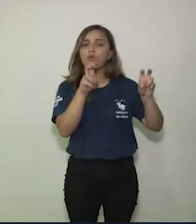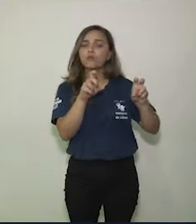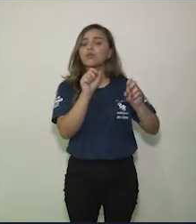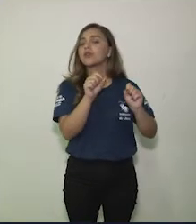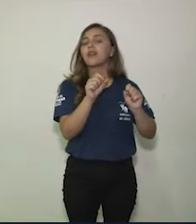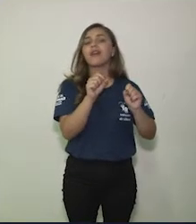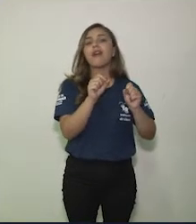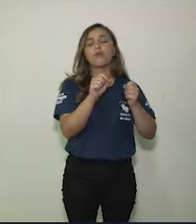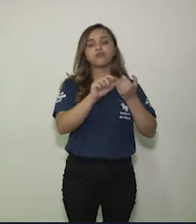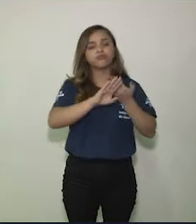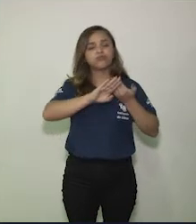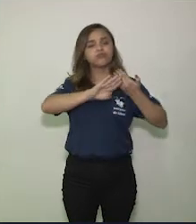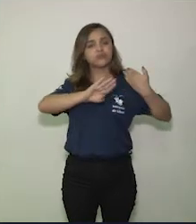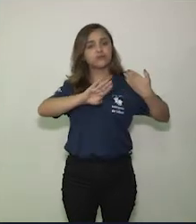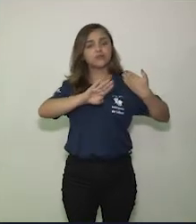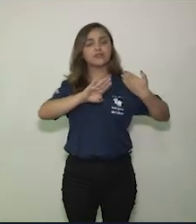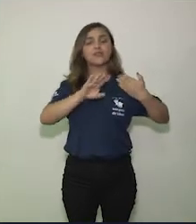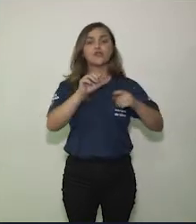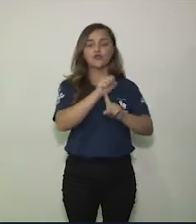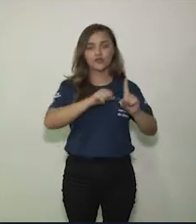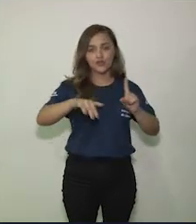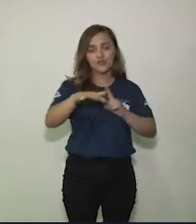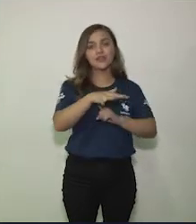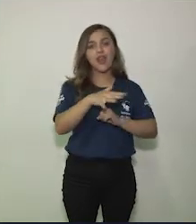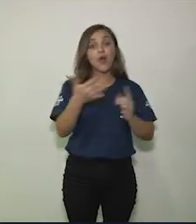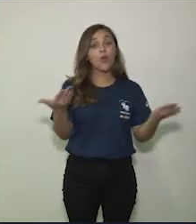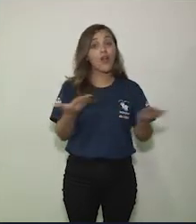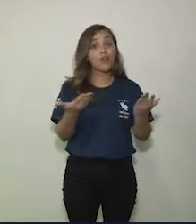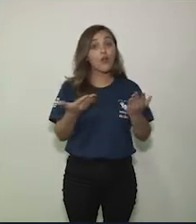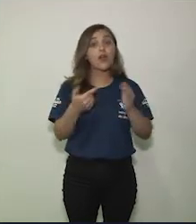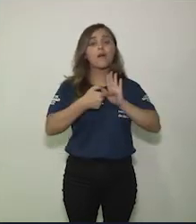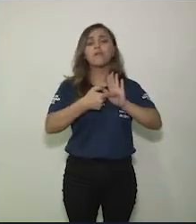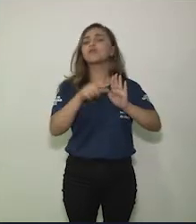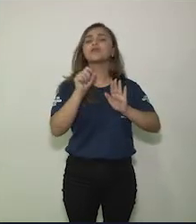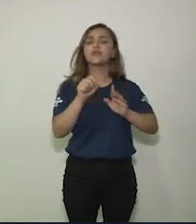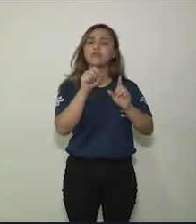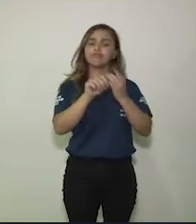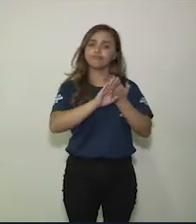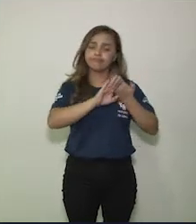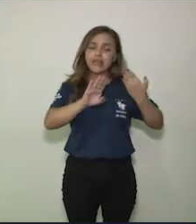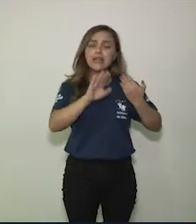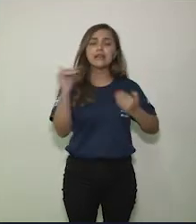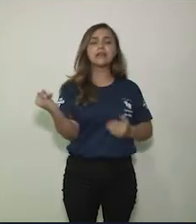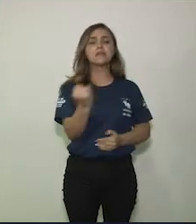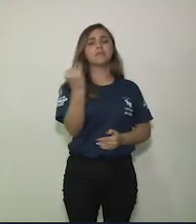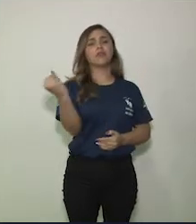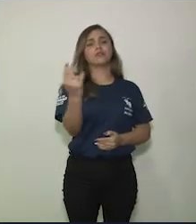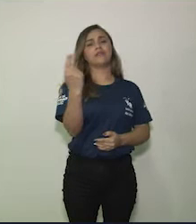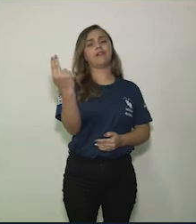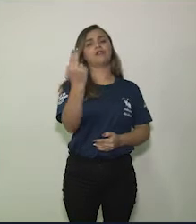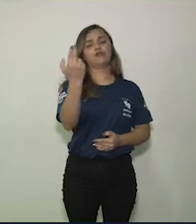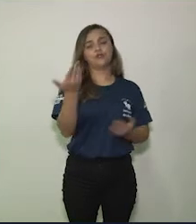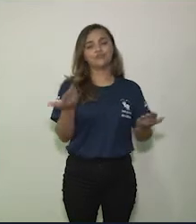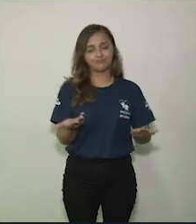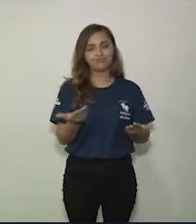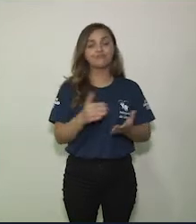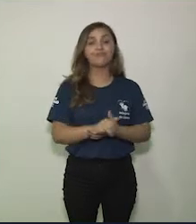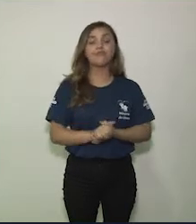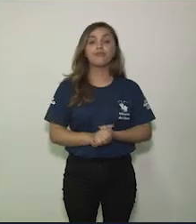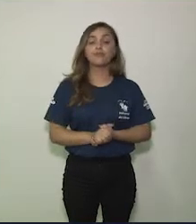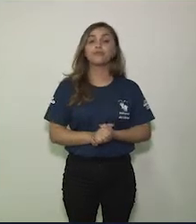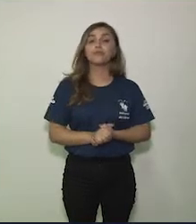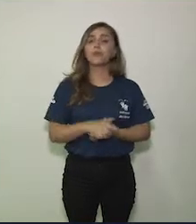está claro que o distanciamento social nas 3 fases é muito importante. Uma coisa que cresce